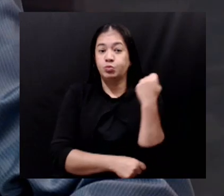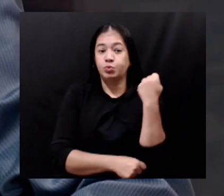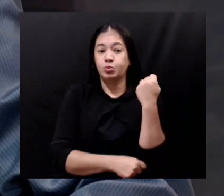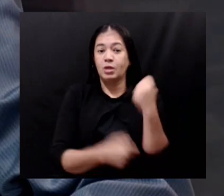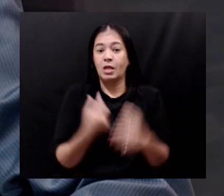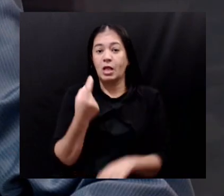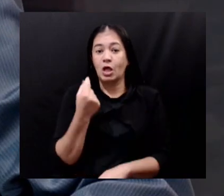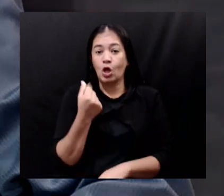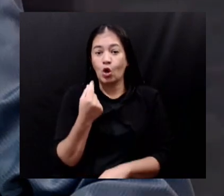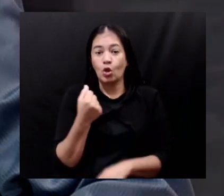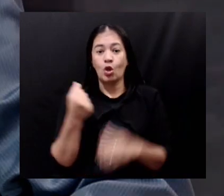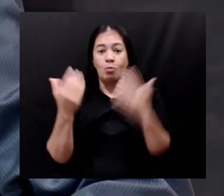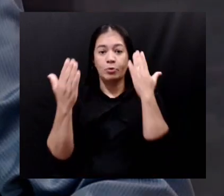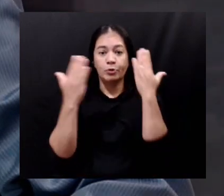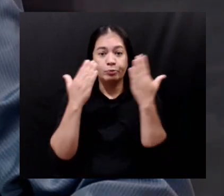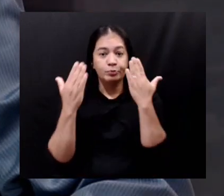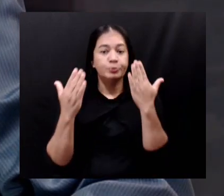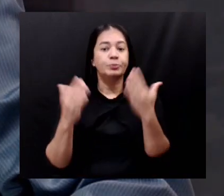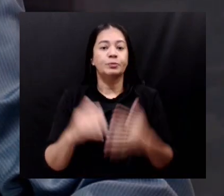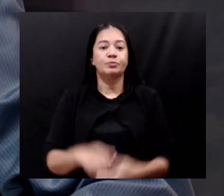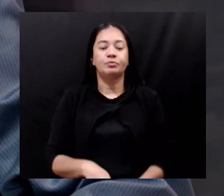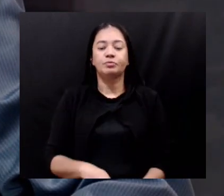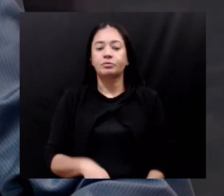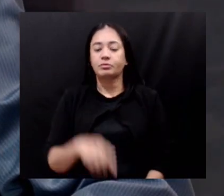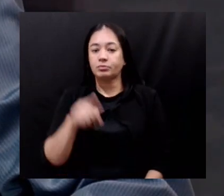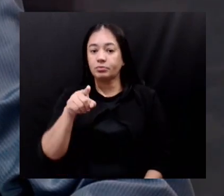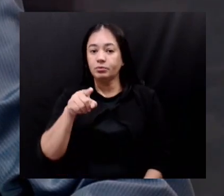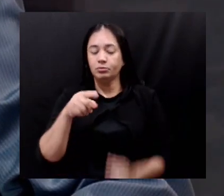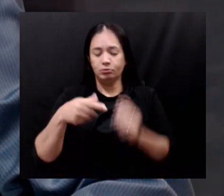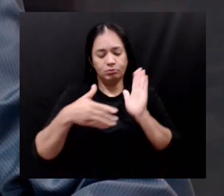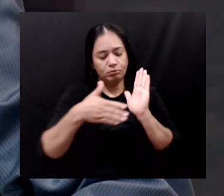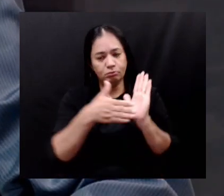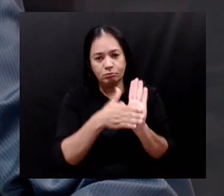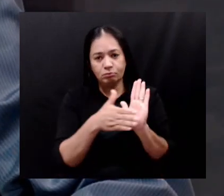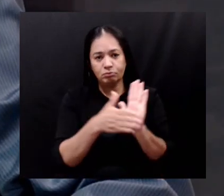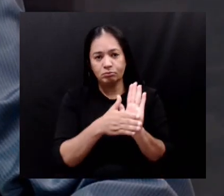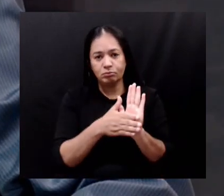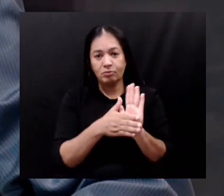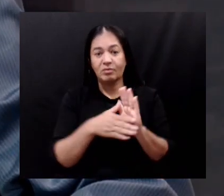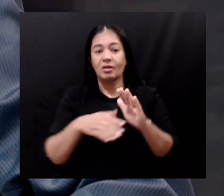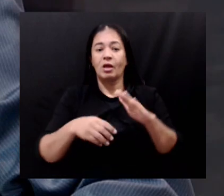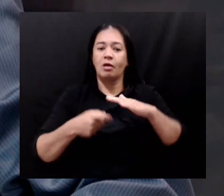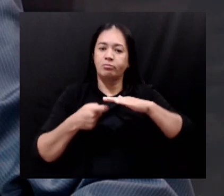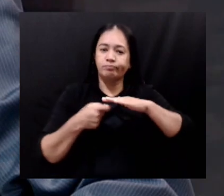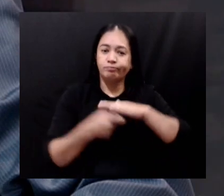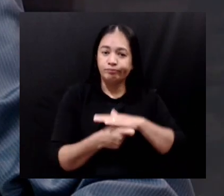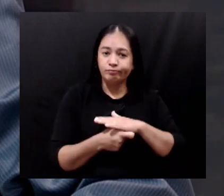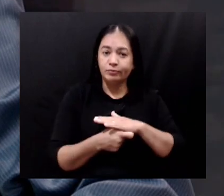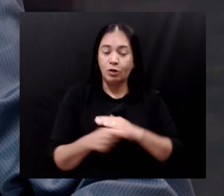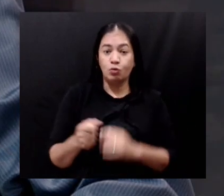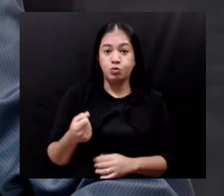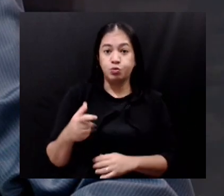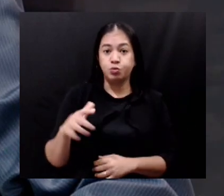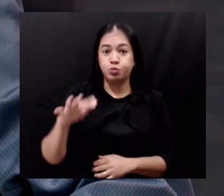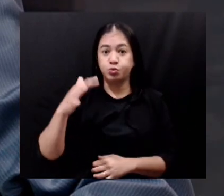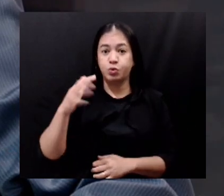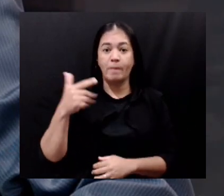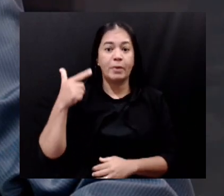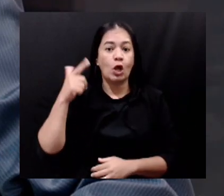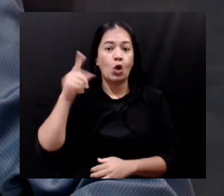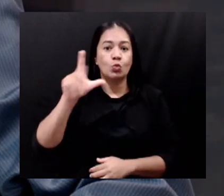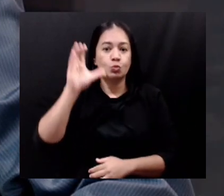quê? Quando você se propõe a fazer um investimento que não é barato para obter Hum, uma cidadania, você